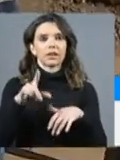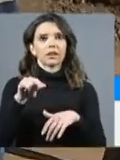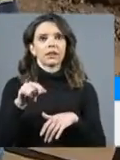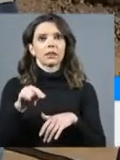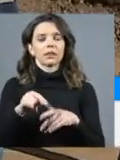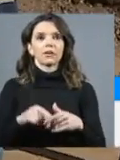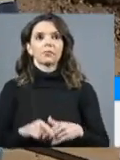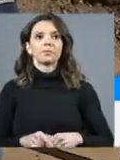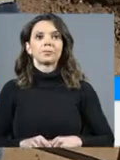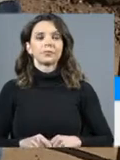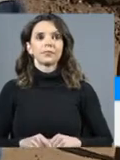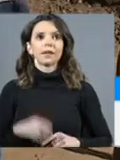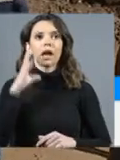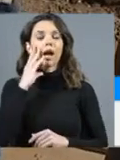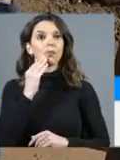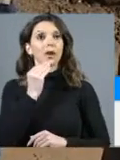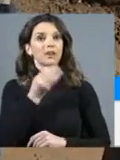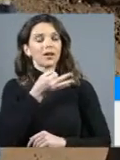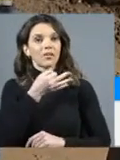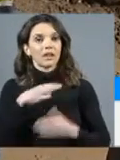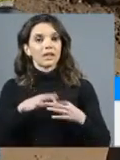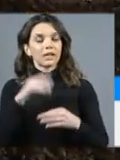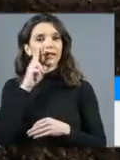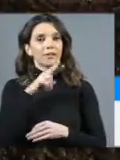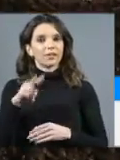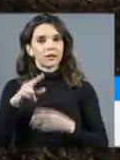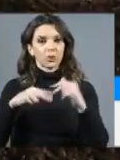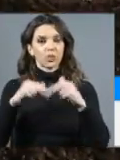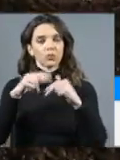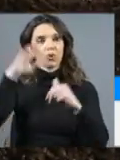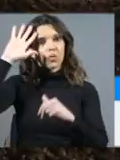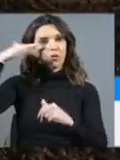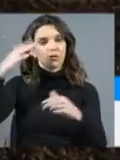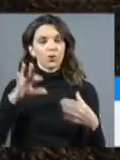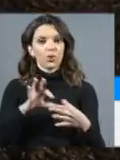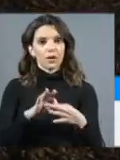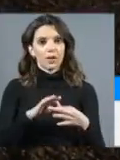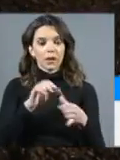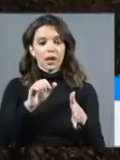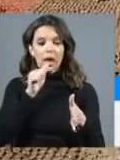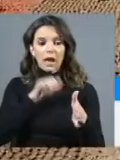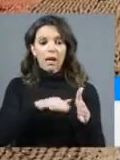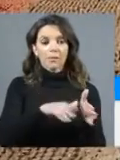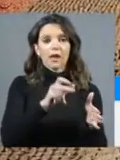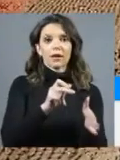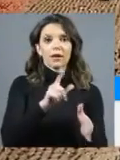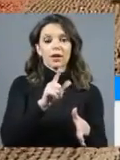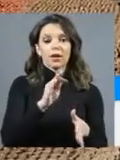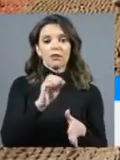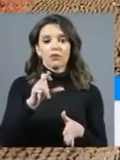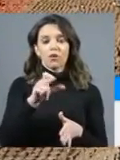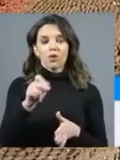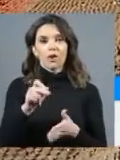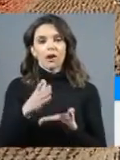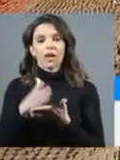governativa. Miguel Albuquerque falava à margem de uma visita às obras da futura ligação do Ribeiro de Alforra e Limoeiro ao centro de Câmara